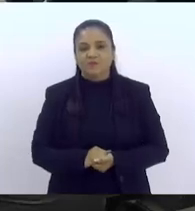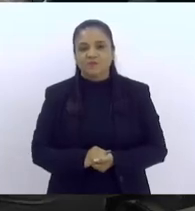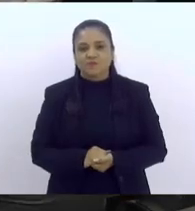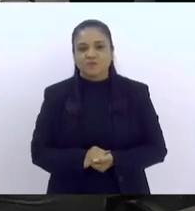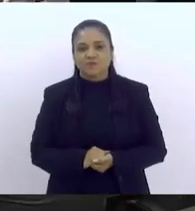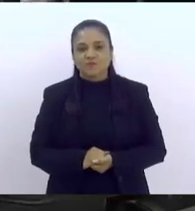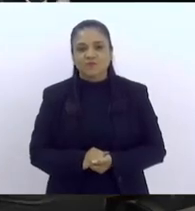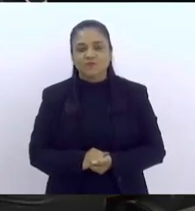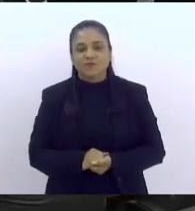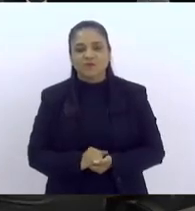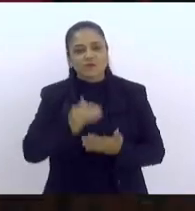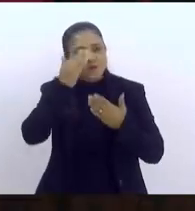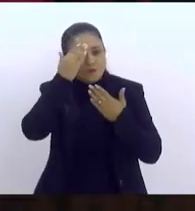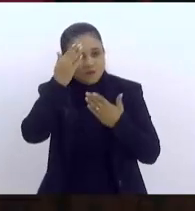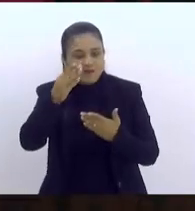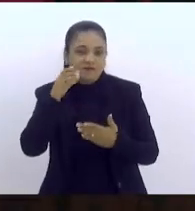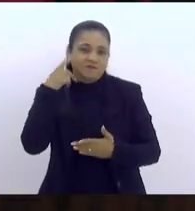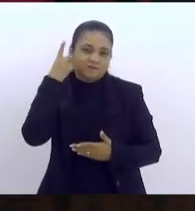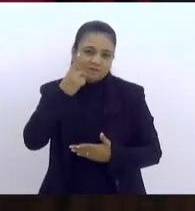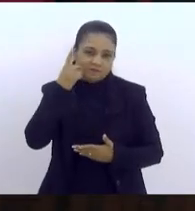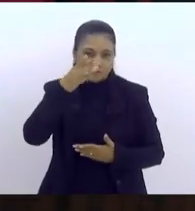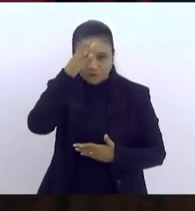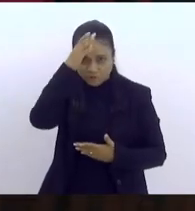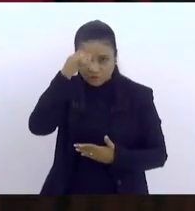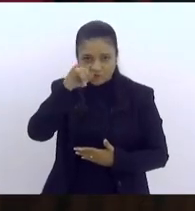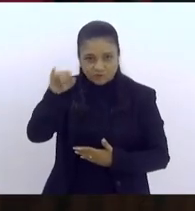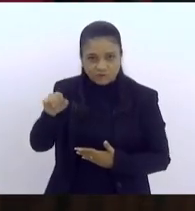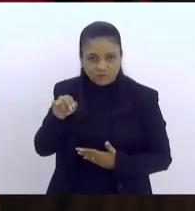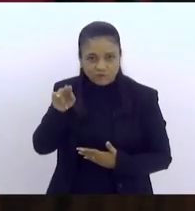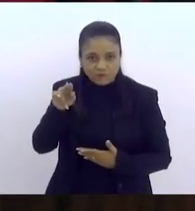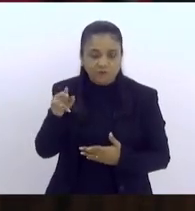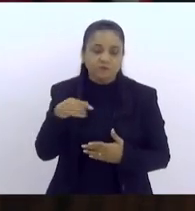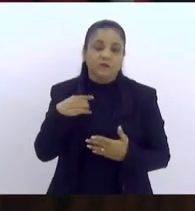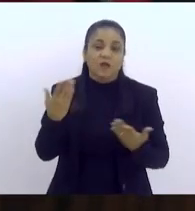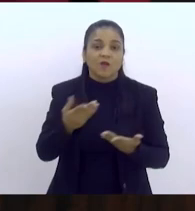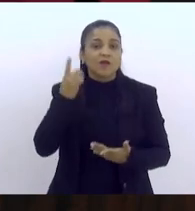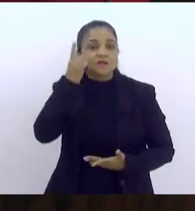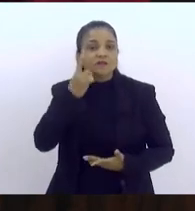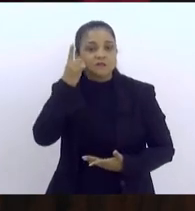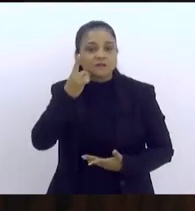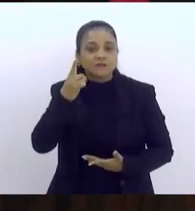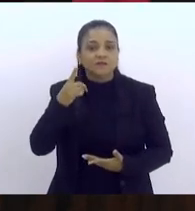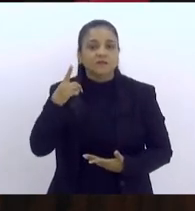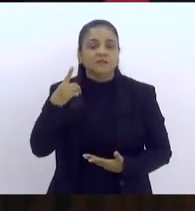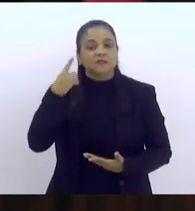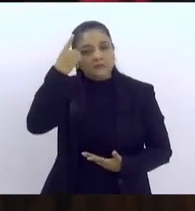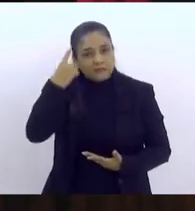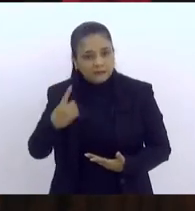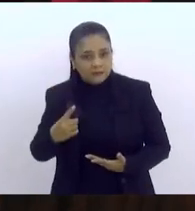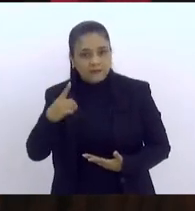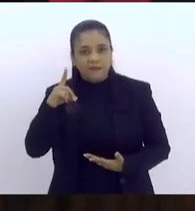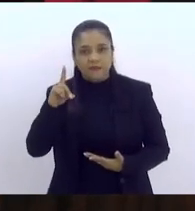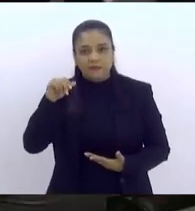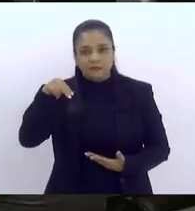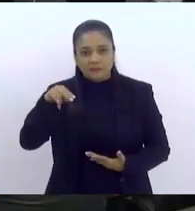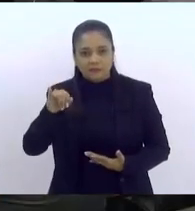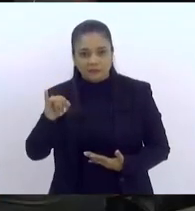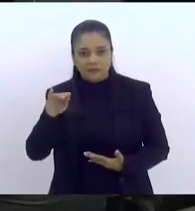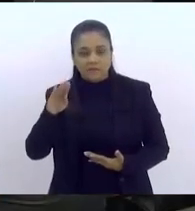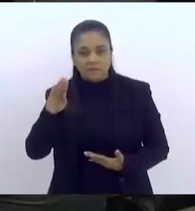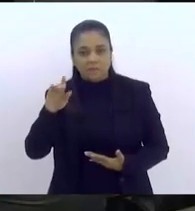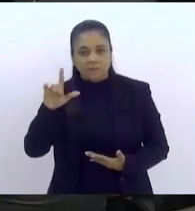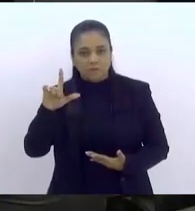Obrigada, tia Ju. Deputada Dani Balbi. Presidente, muito rapidamente, queria utilizar o espaço